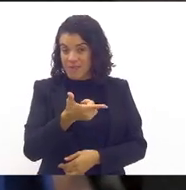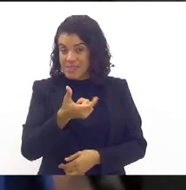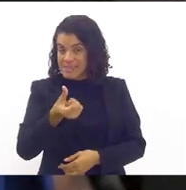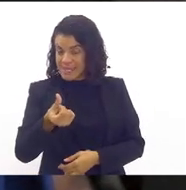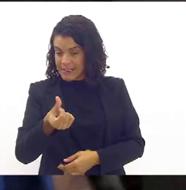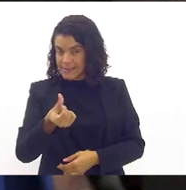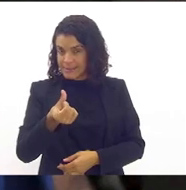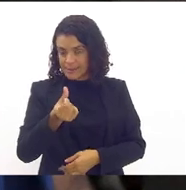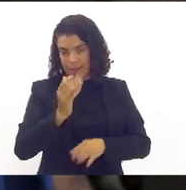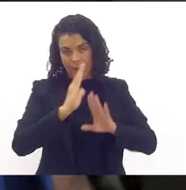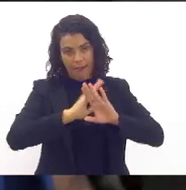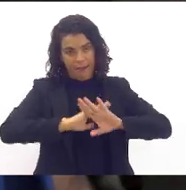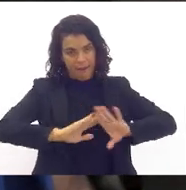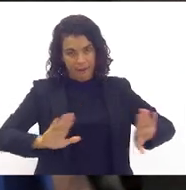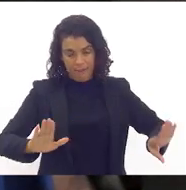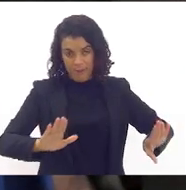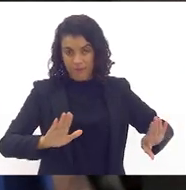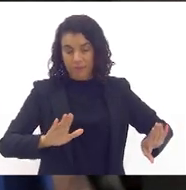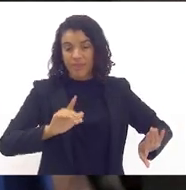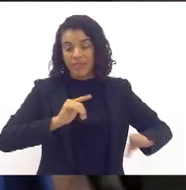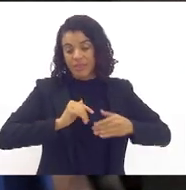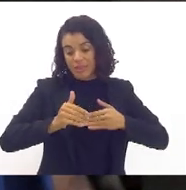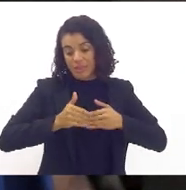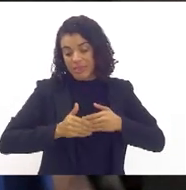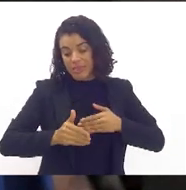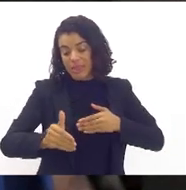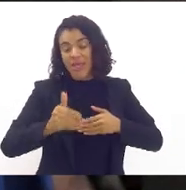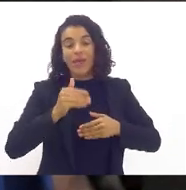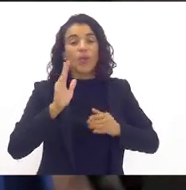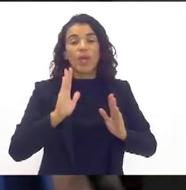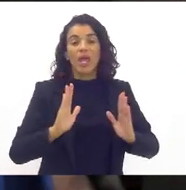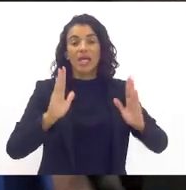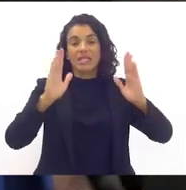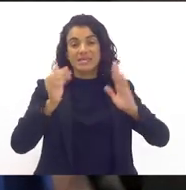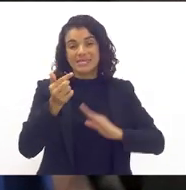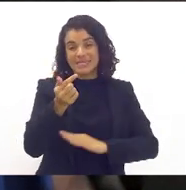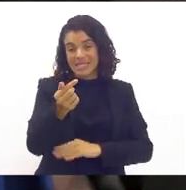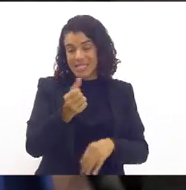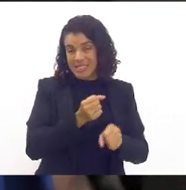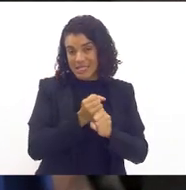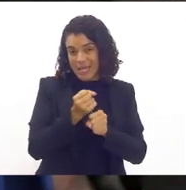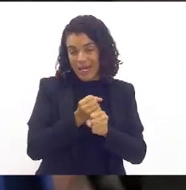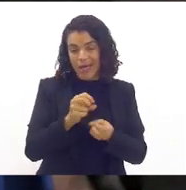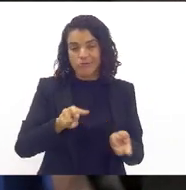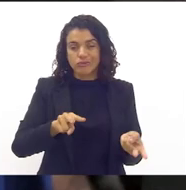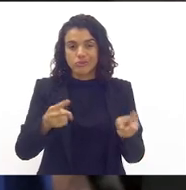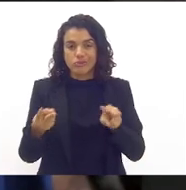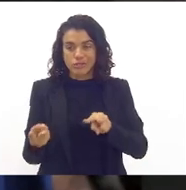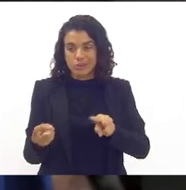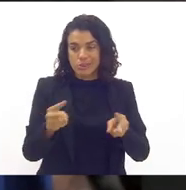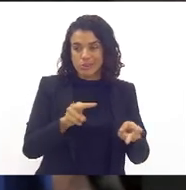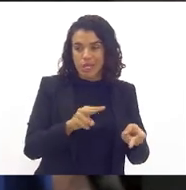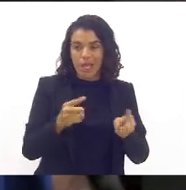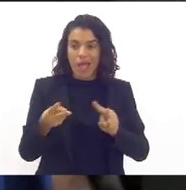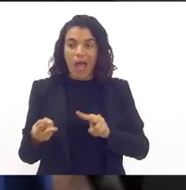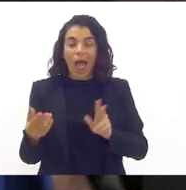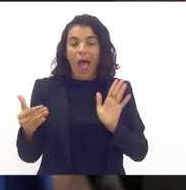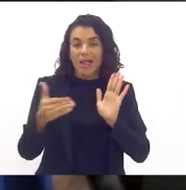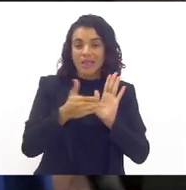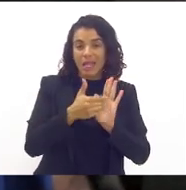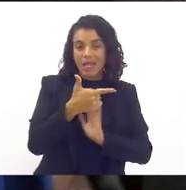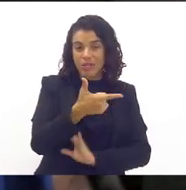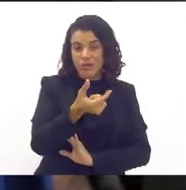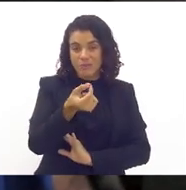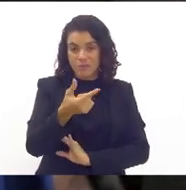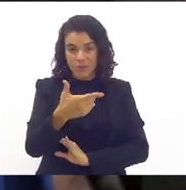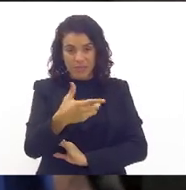2026 e tem 7 anos de transição, vai até 2032. E depois, por